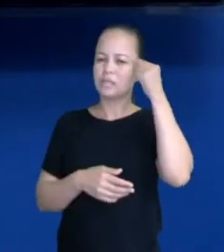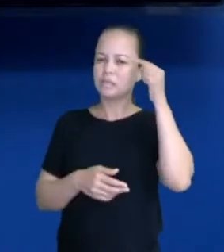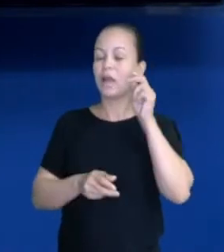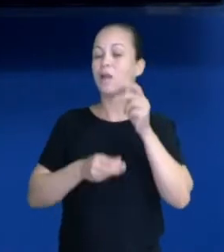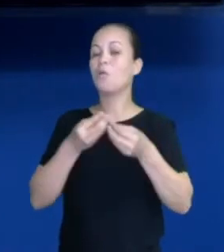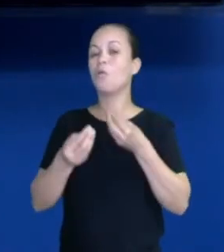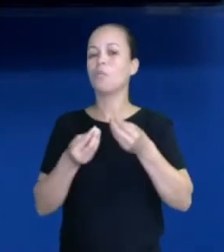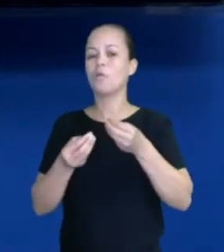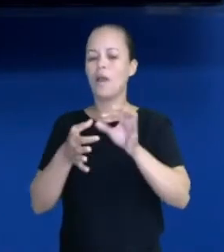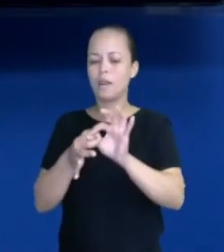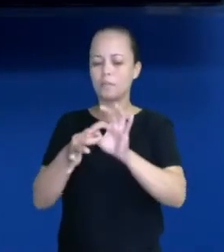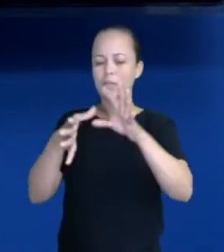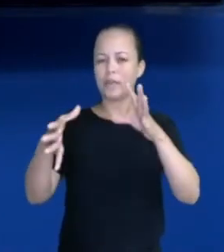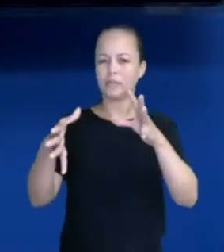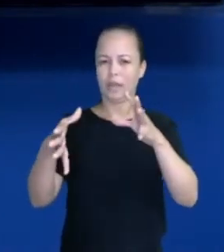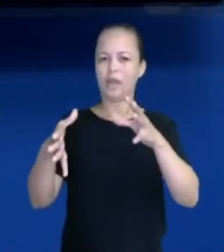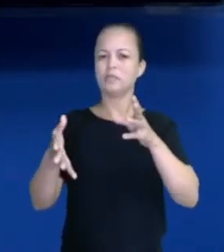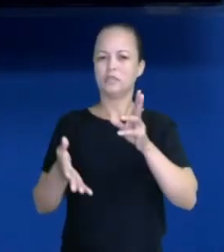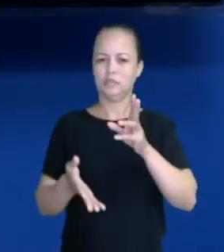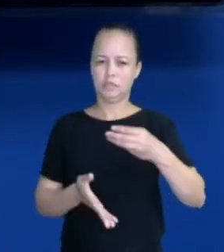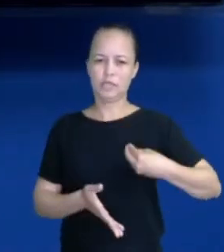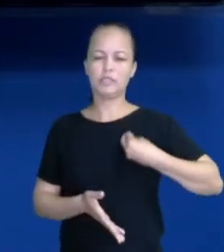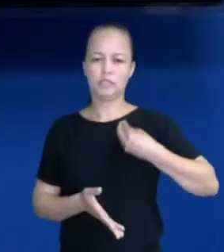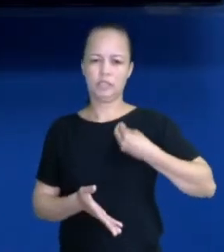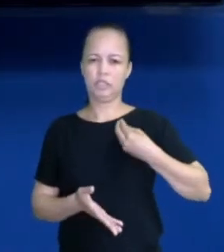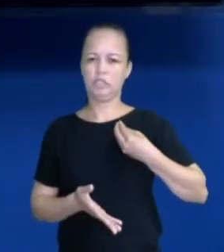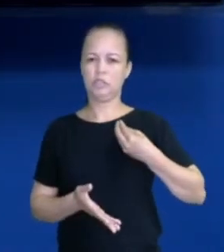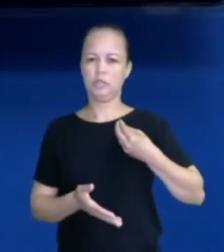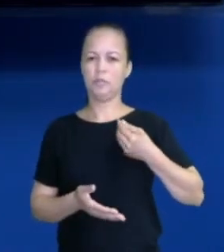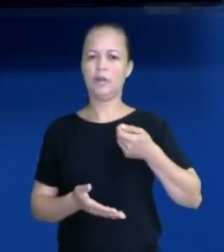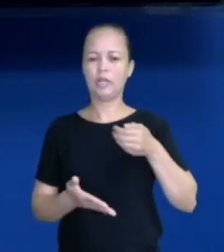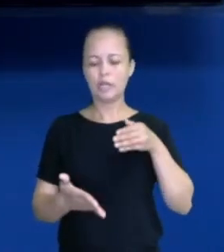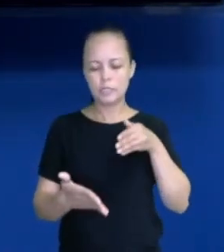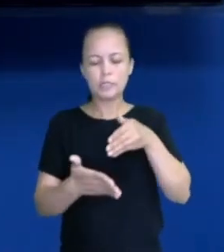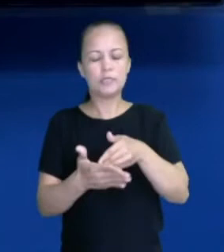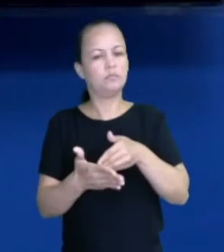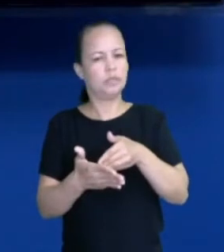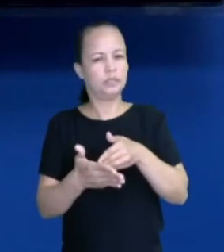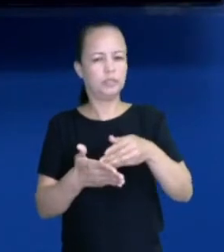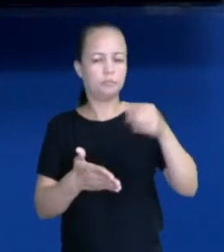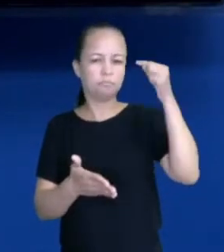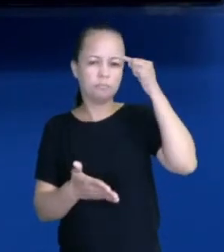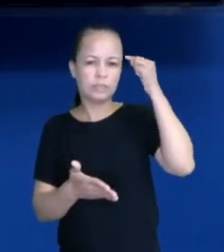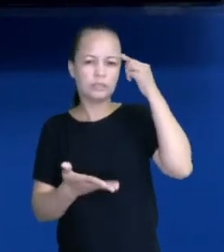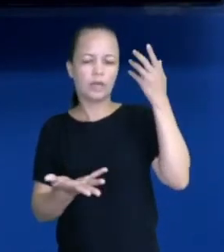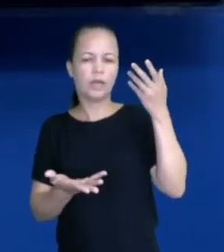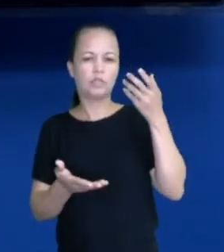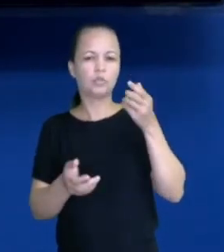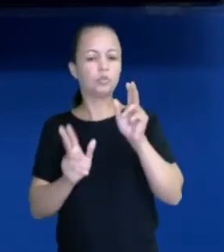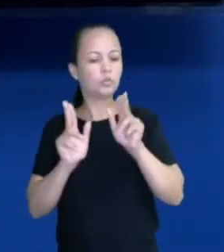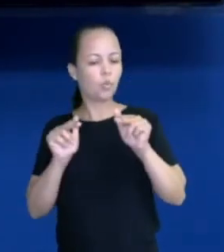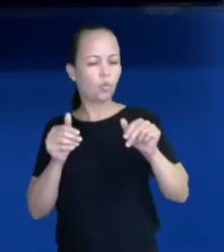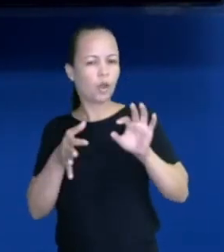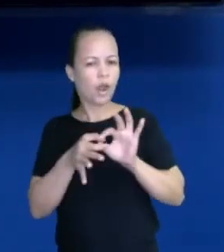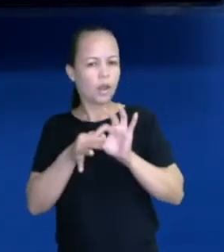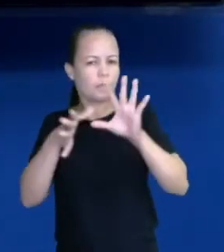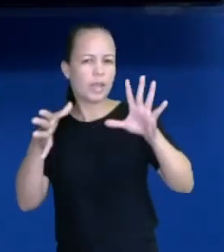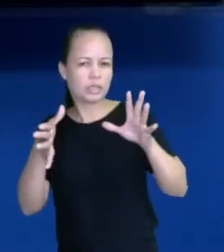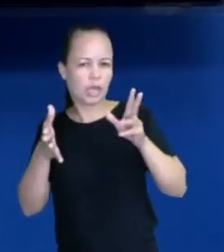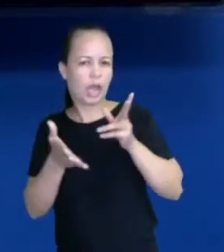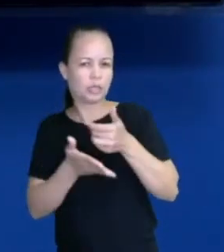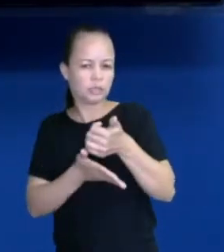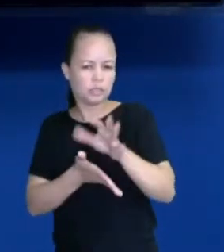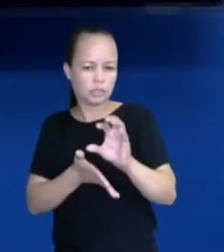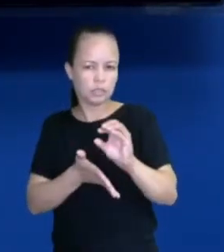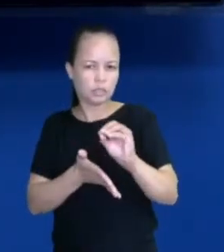um limite. Sempre tem um limite. Nunca a gente tem liberdade 100%. A gente tem sempre